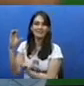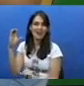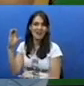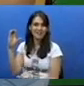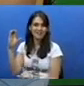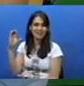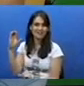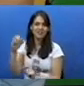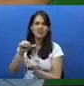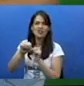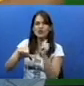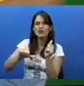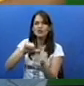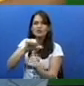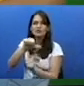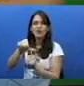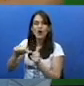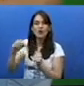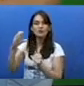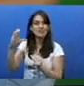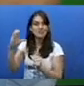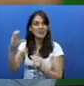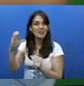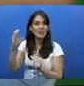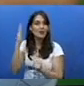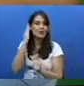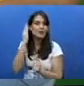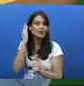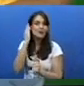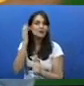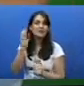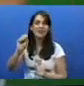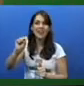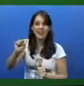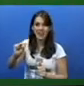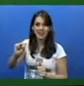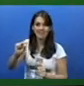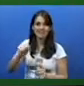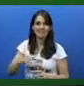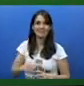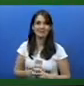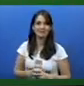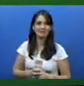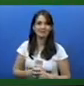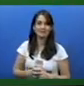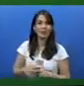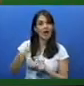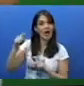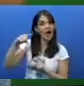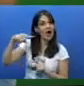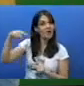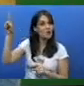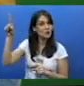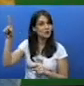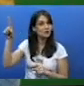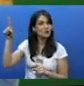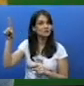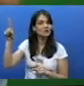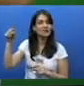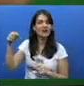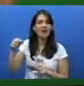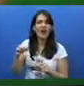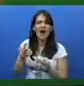S bem no meio do açude. O agudo é a